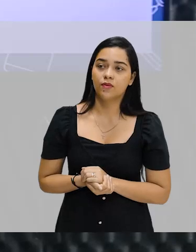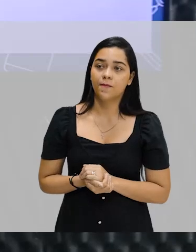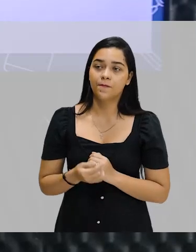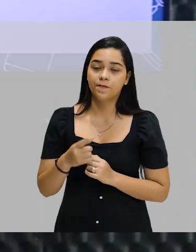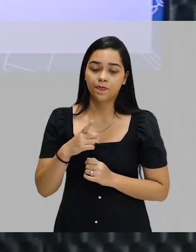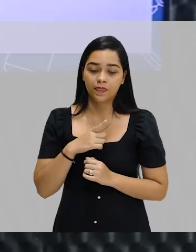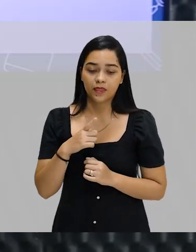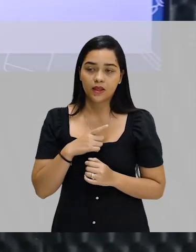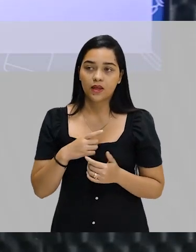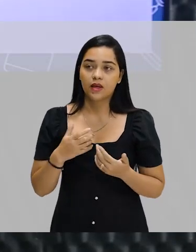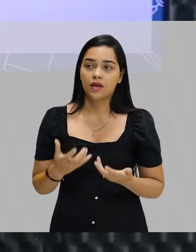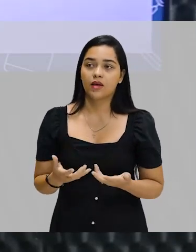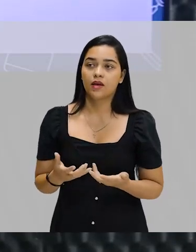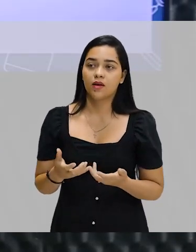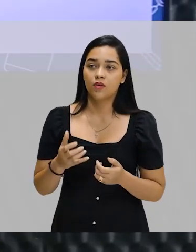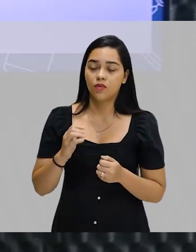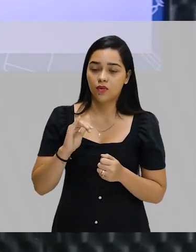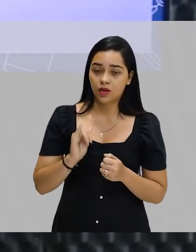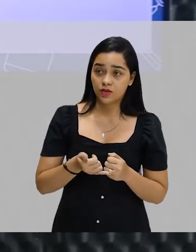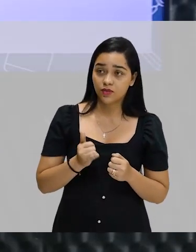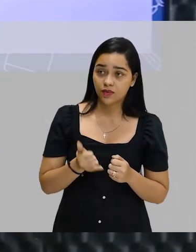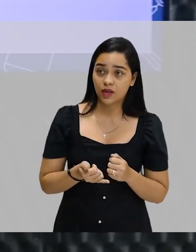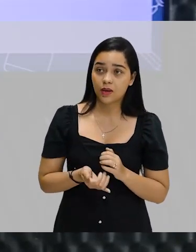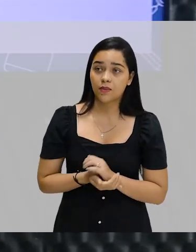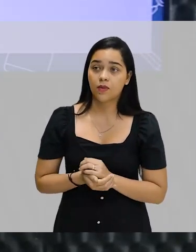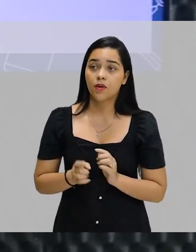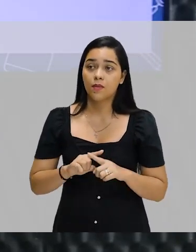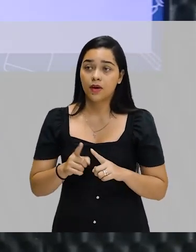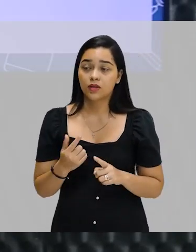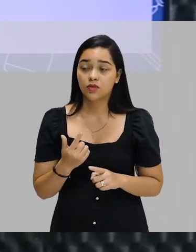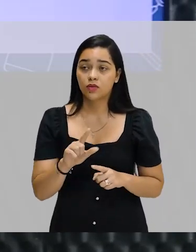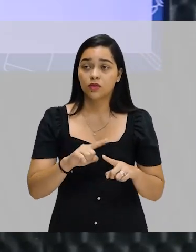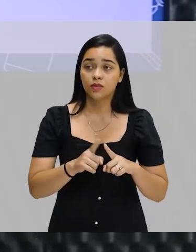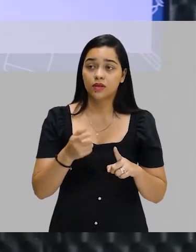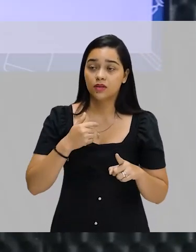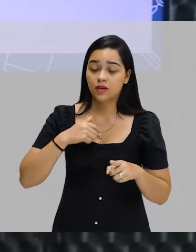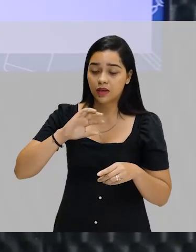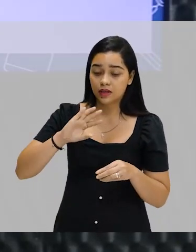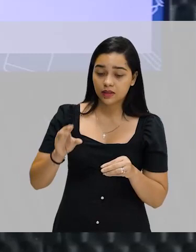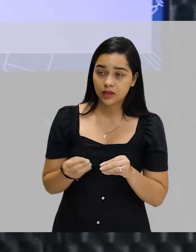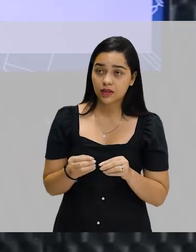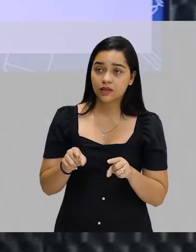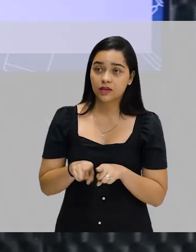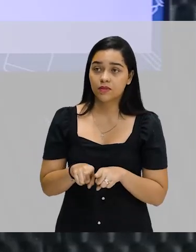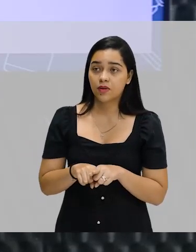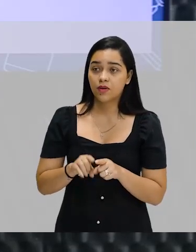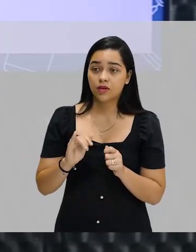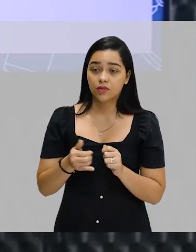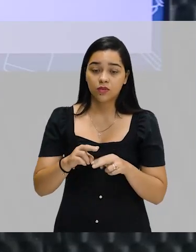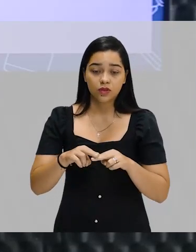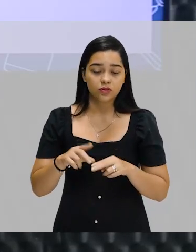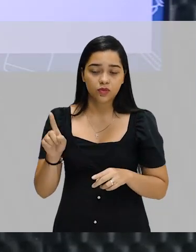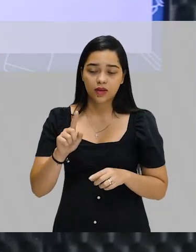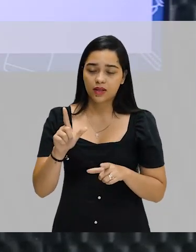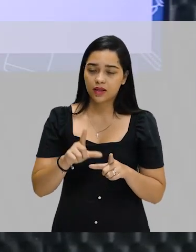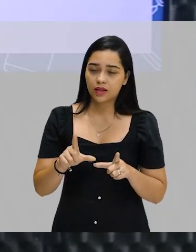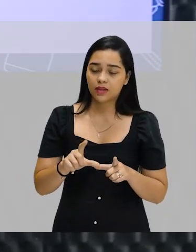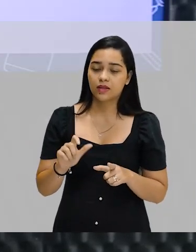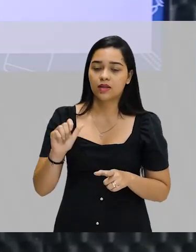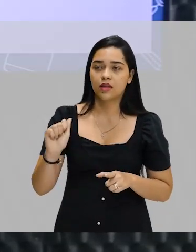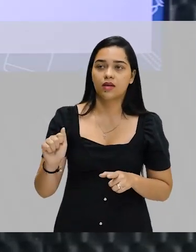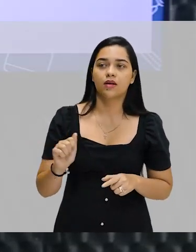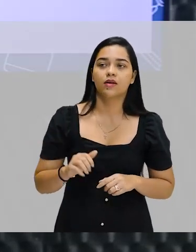tenho um advérbio. Mais um aqui. Só que eu acrescentei também um adjetivo, por isso que não é a letra A. O tempo